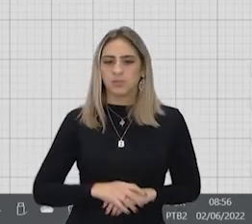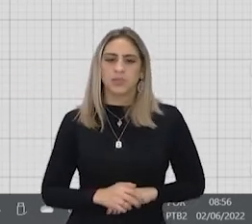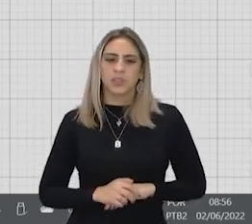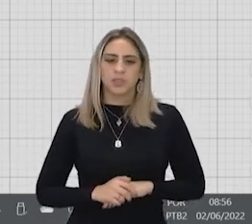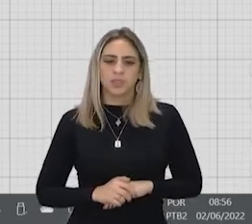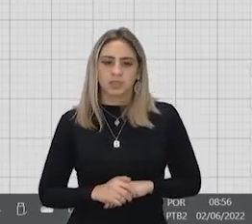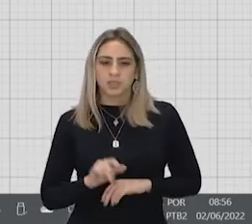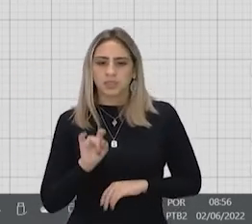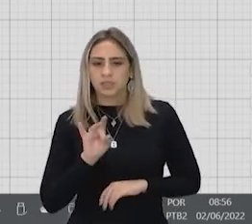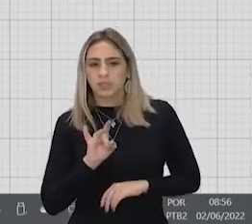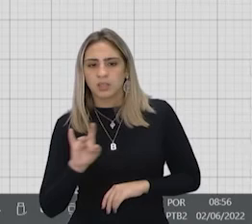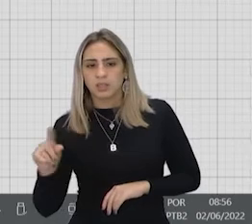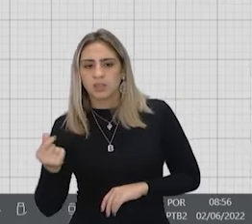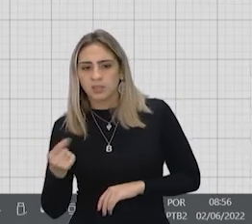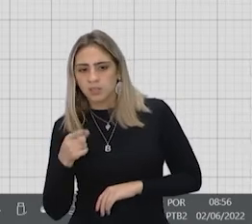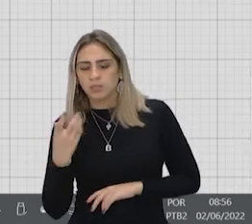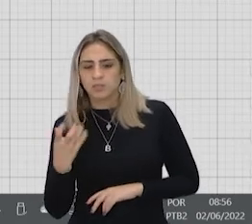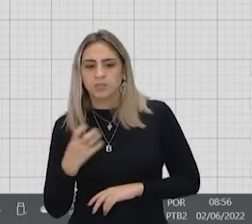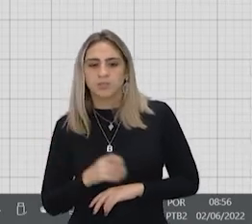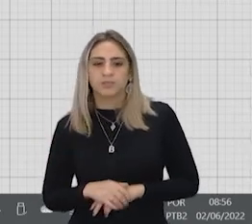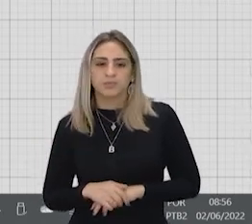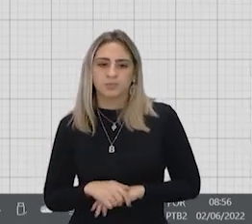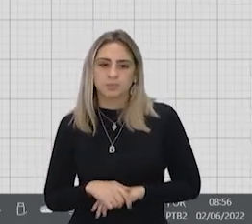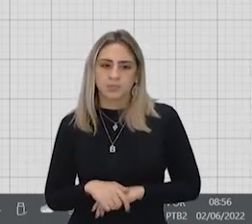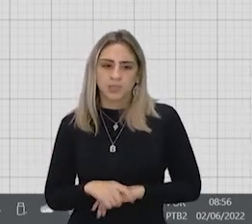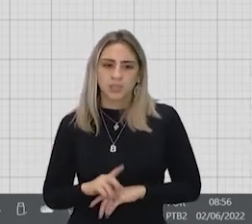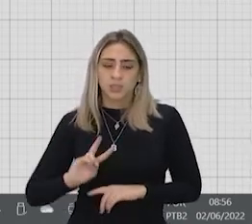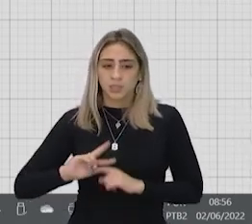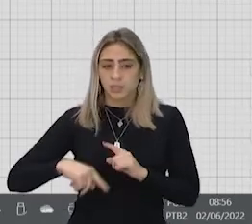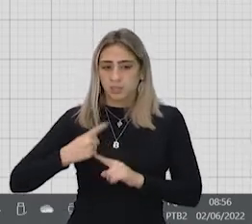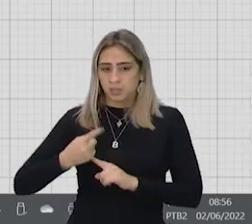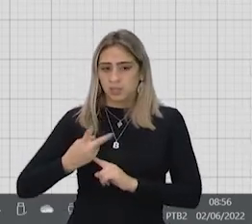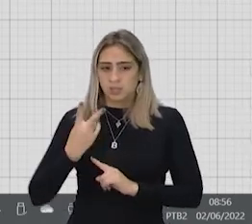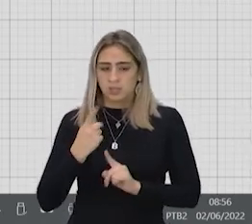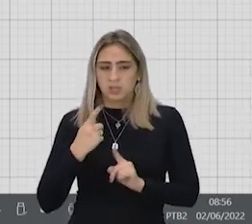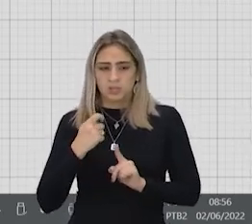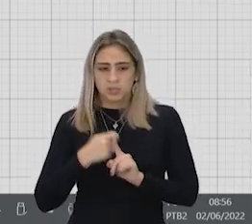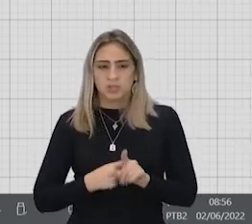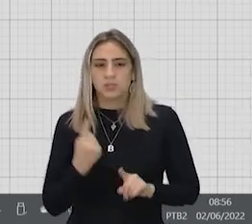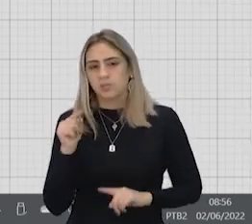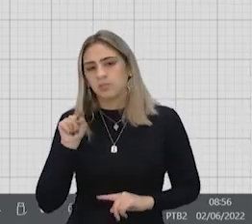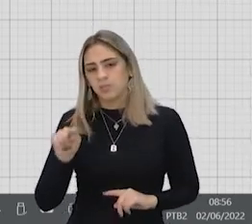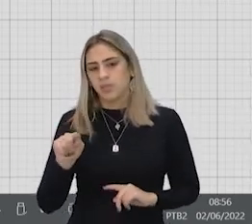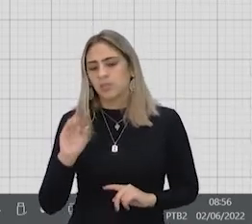é cada valor aí que você quiser. Ó, depois de 2 meses, você vai ter